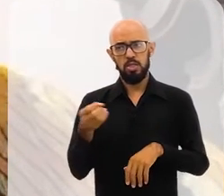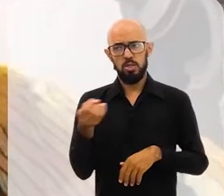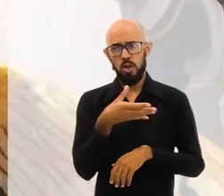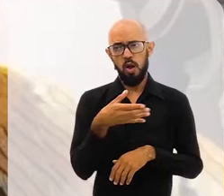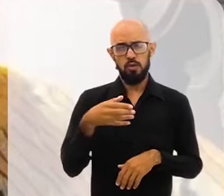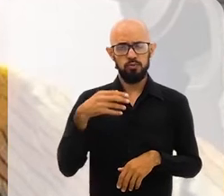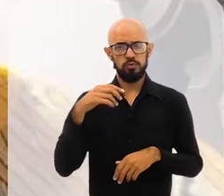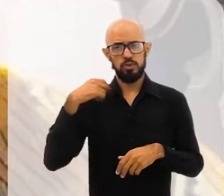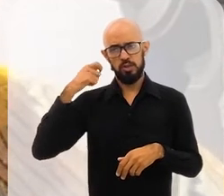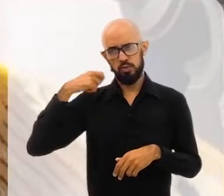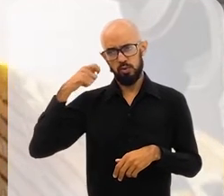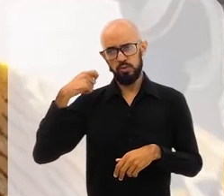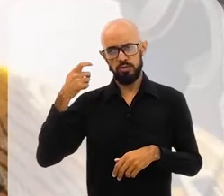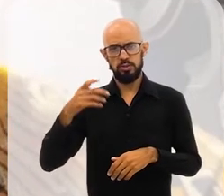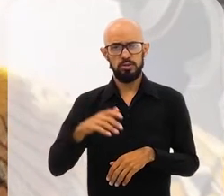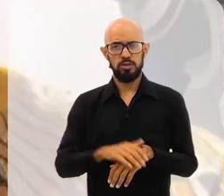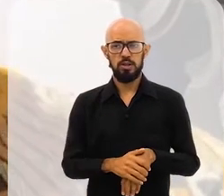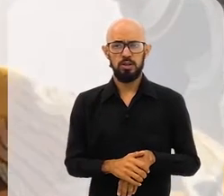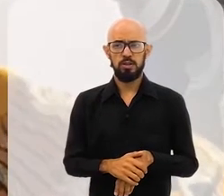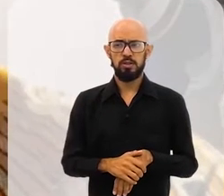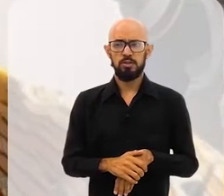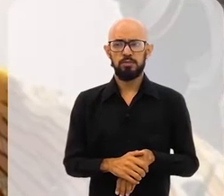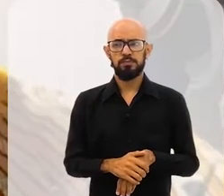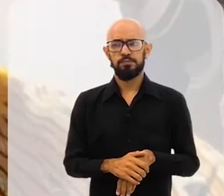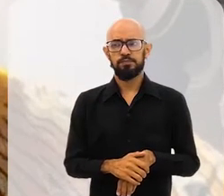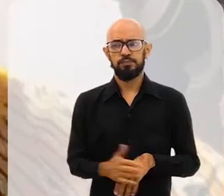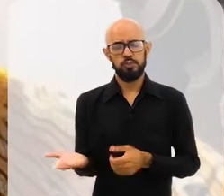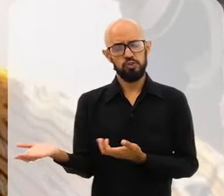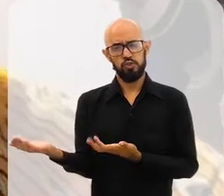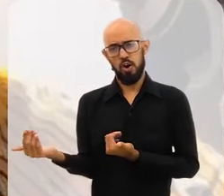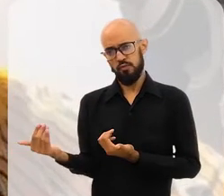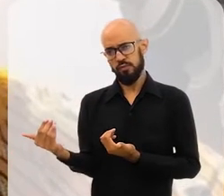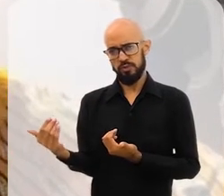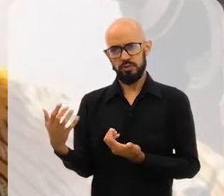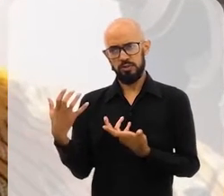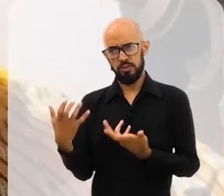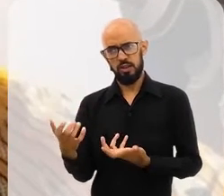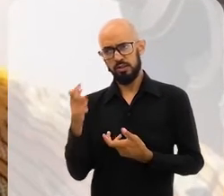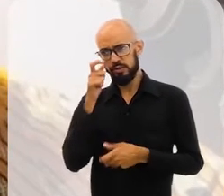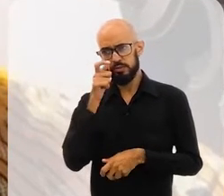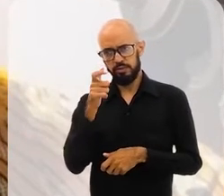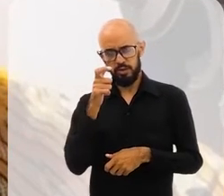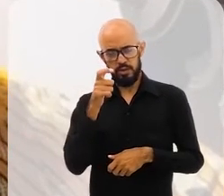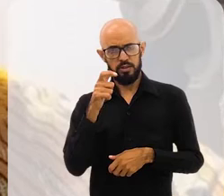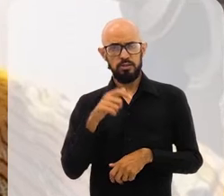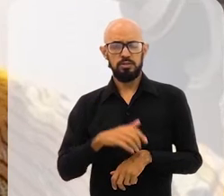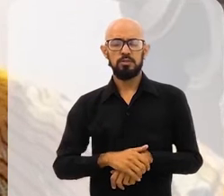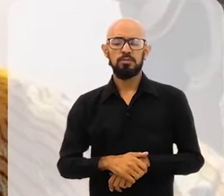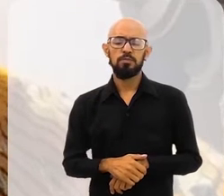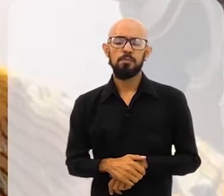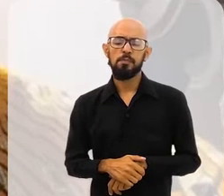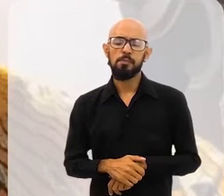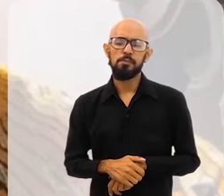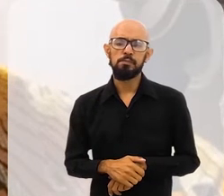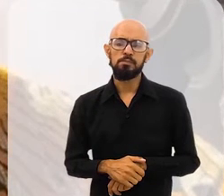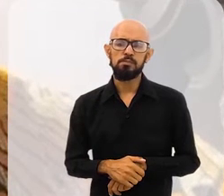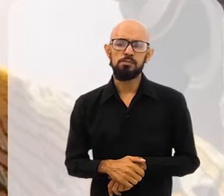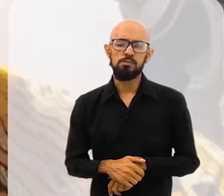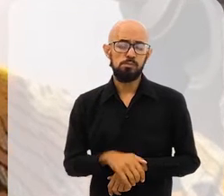receber novos atores drogas artistas interessados e participantes de Curitiba